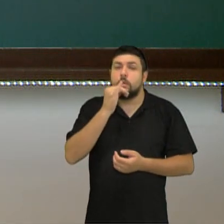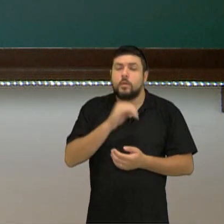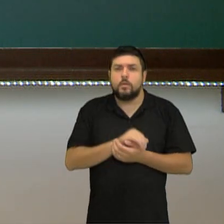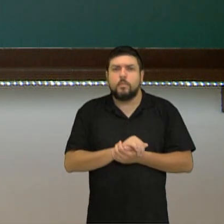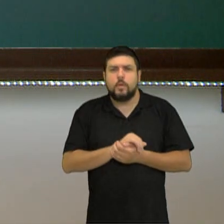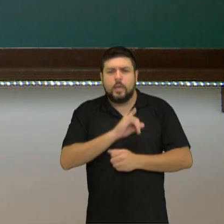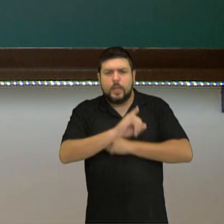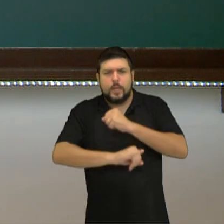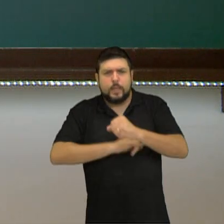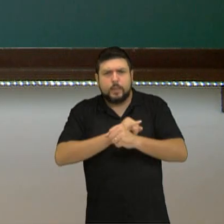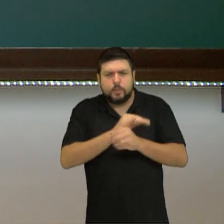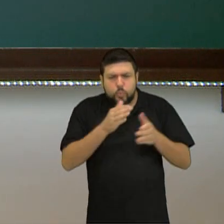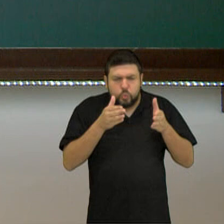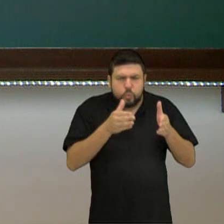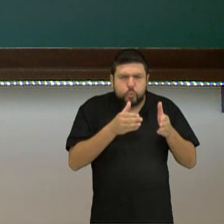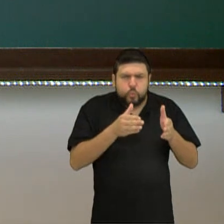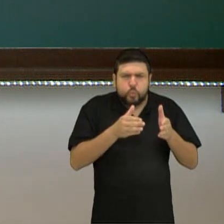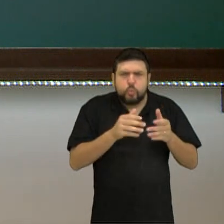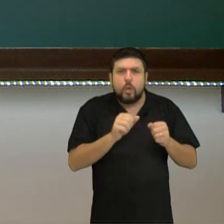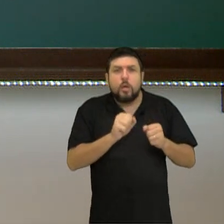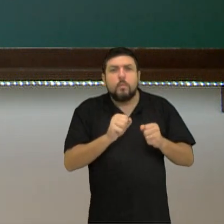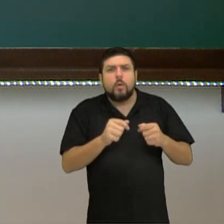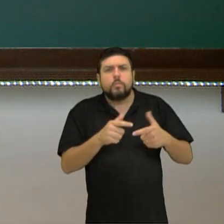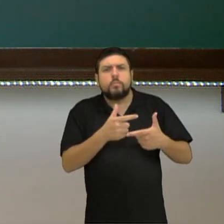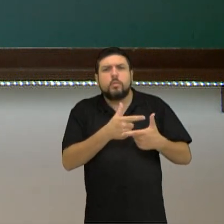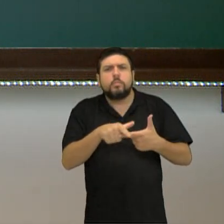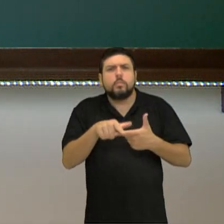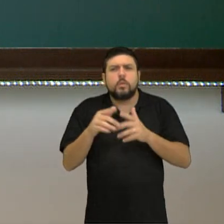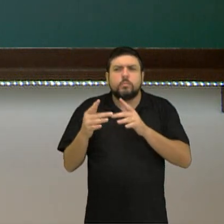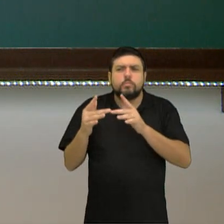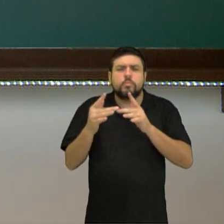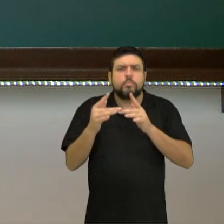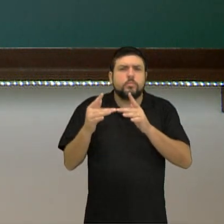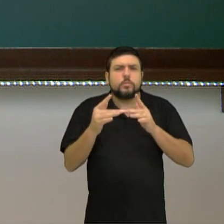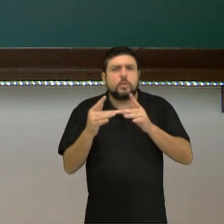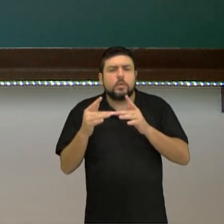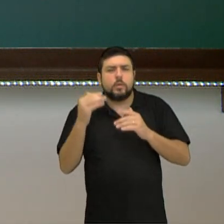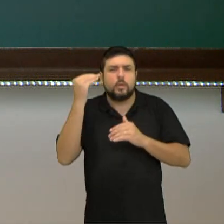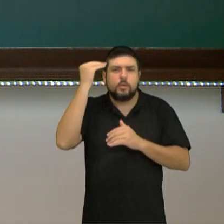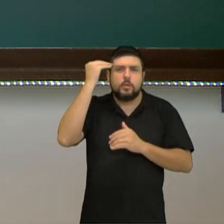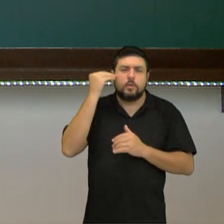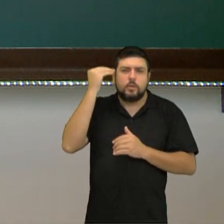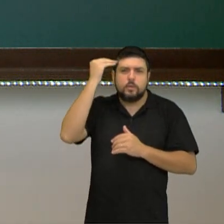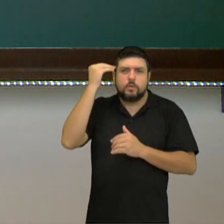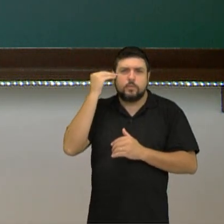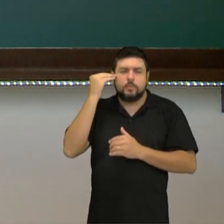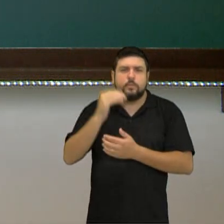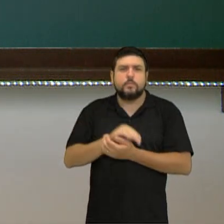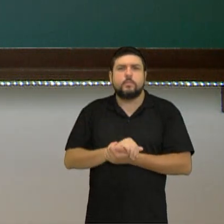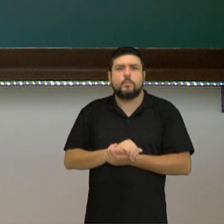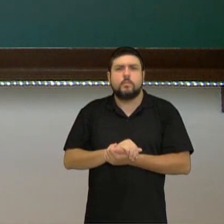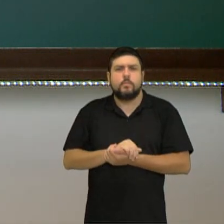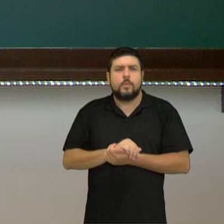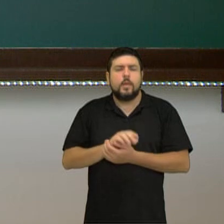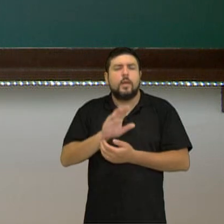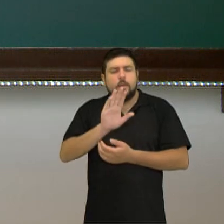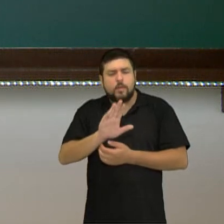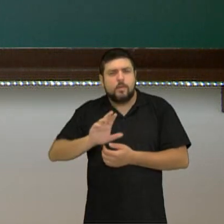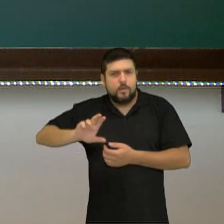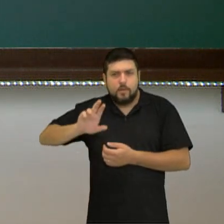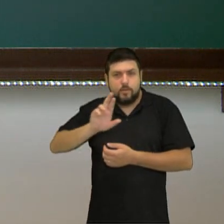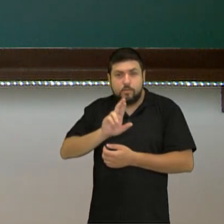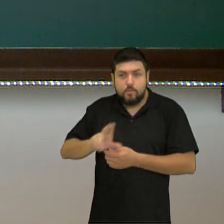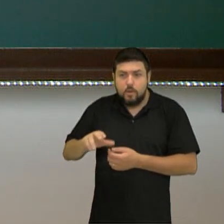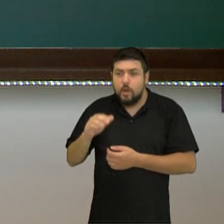afetar convívio social na adolescência. Então aqui ele não está contando uma história de um adolescente que ficou doente porque